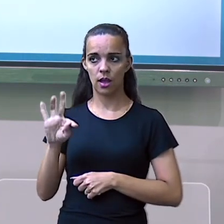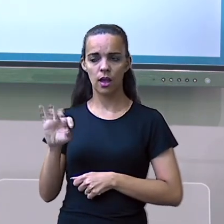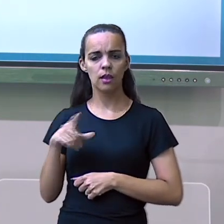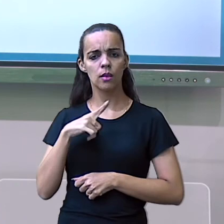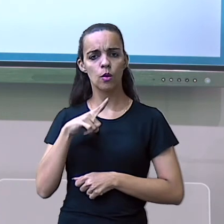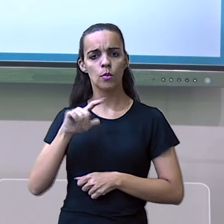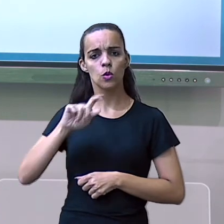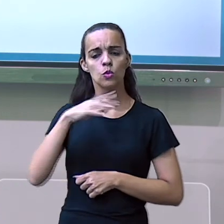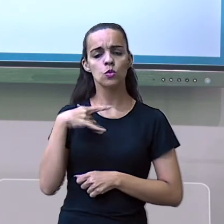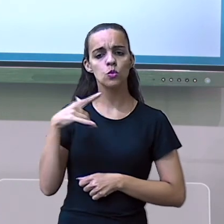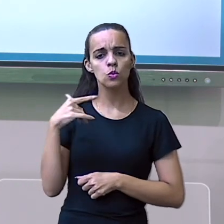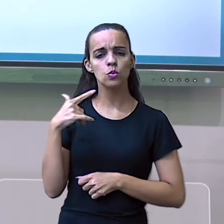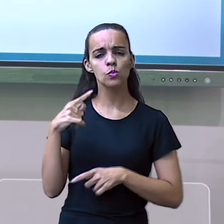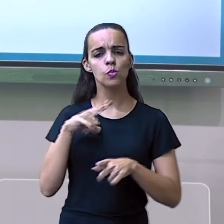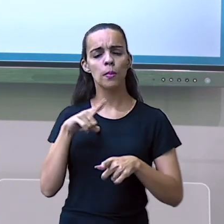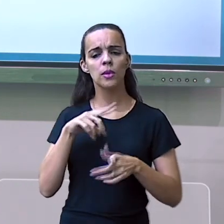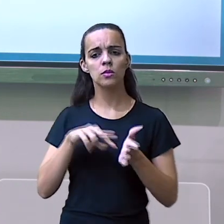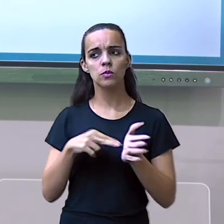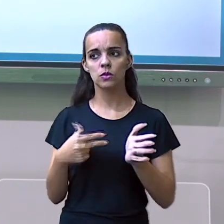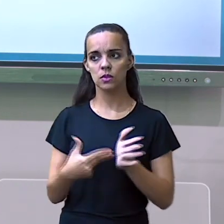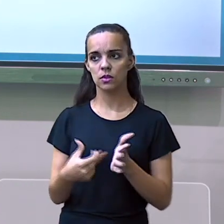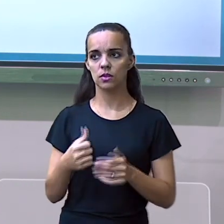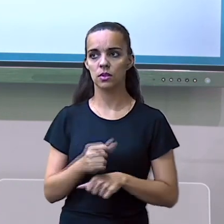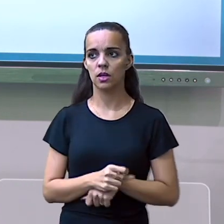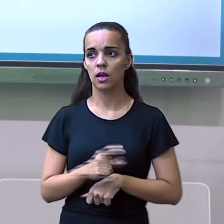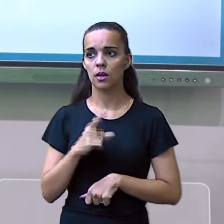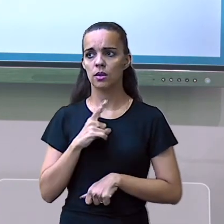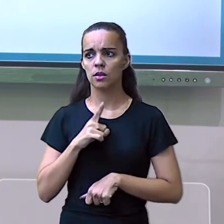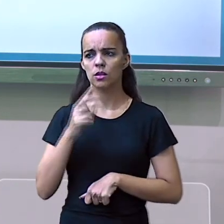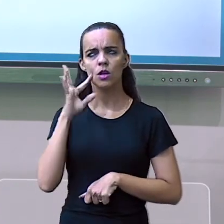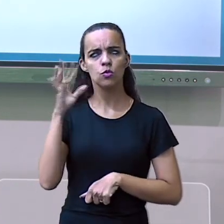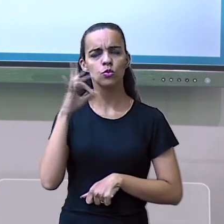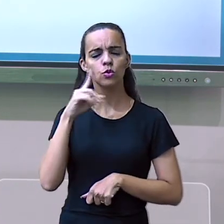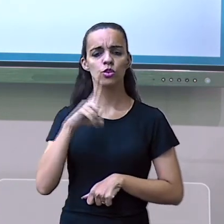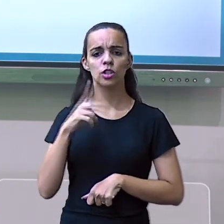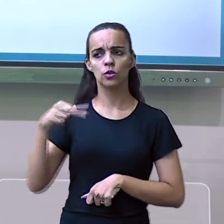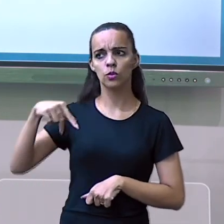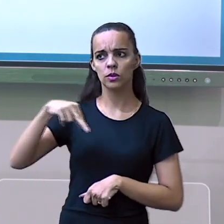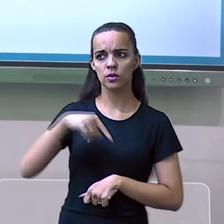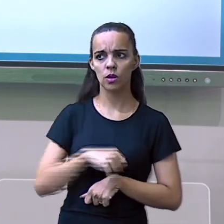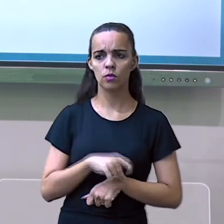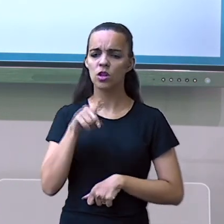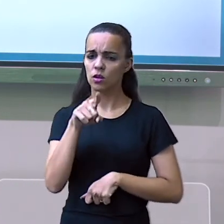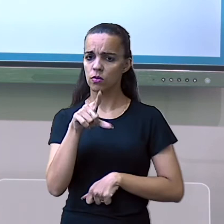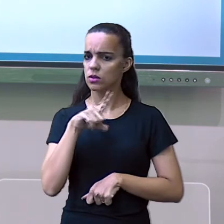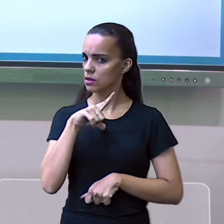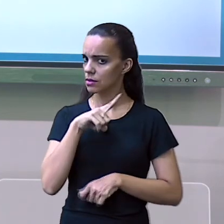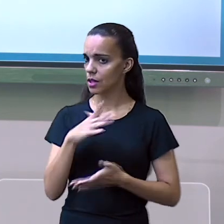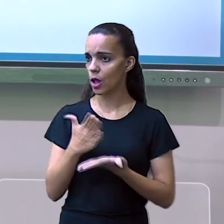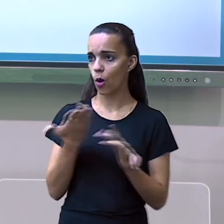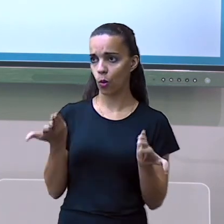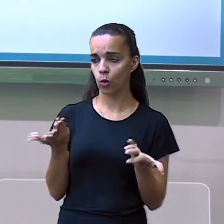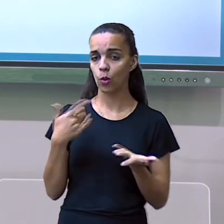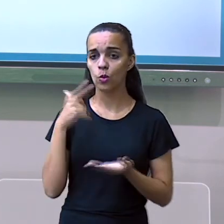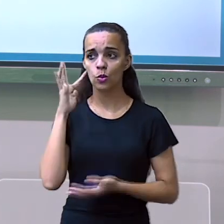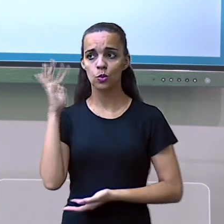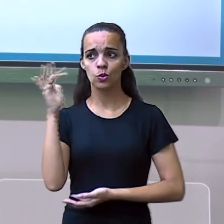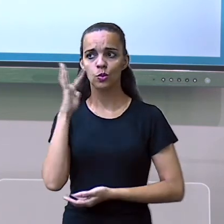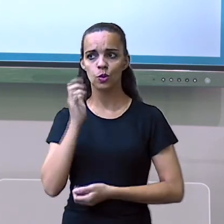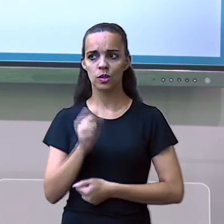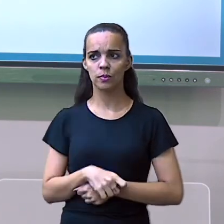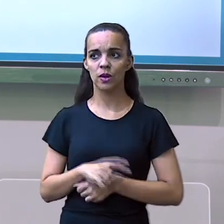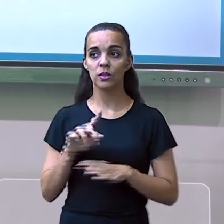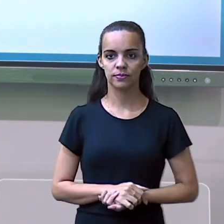Saci sonha em ter duas pernas. E você, tem algum sonho? Vamos para mais